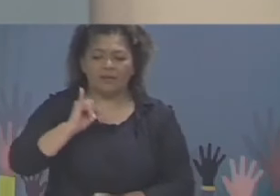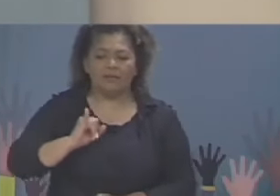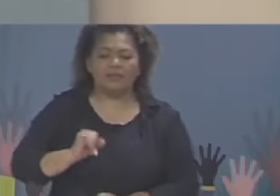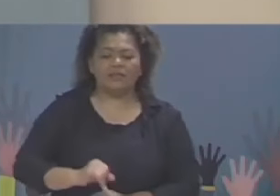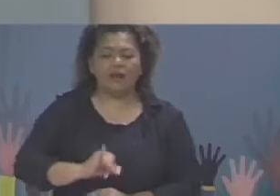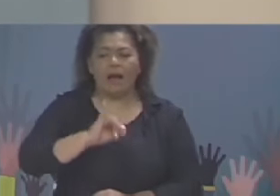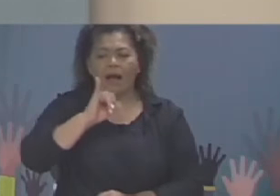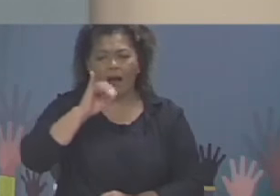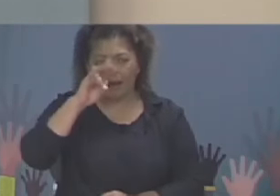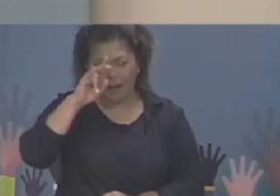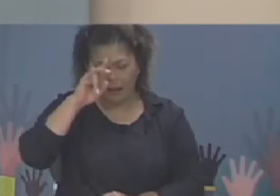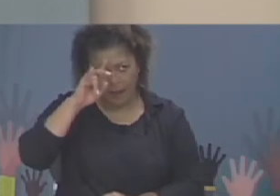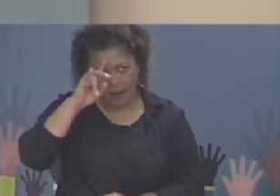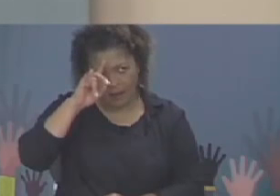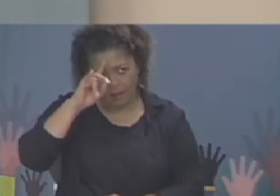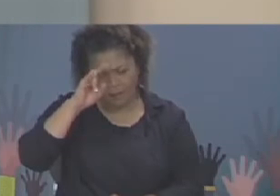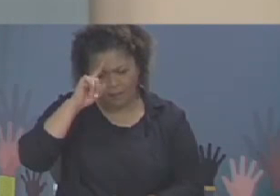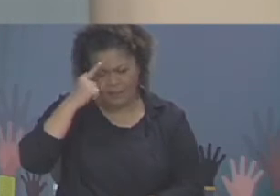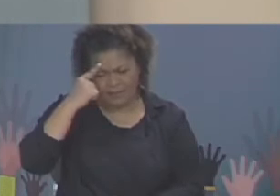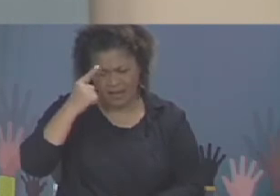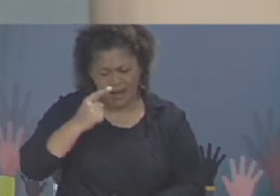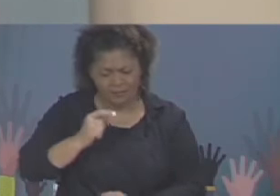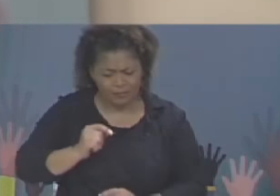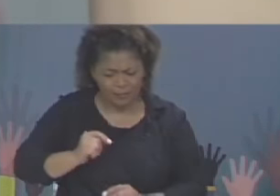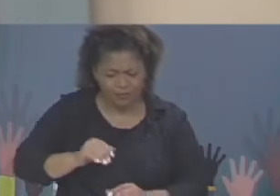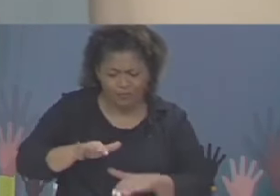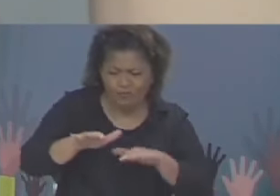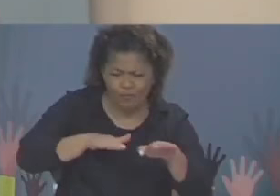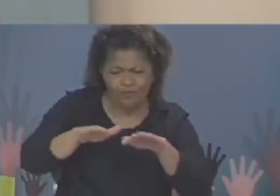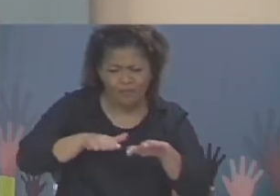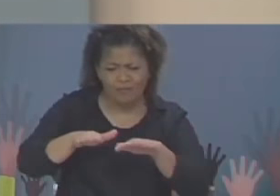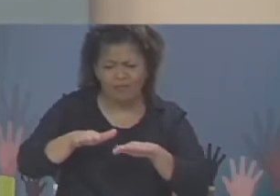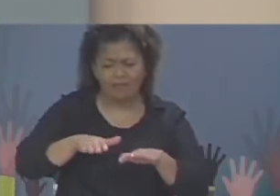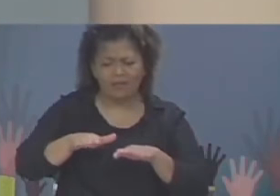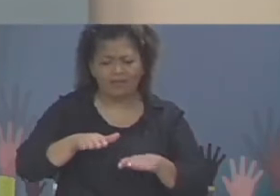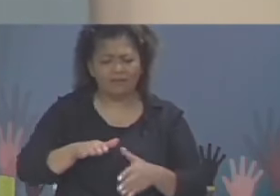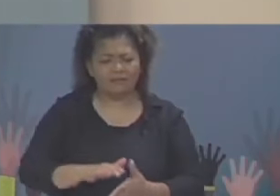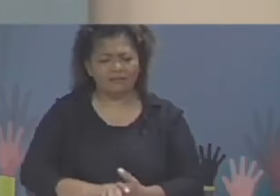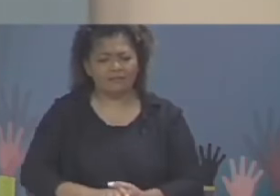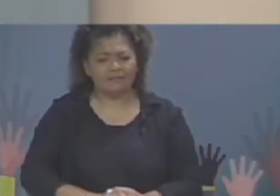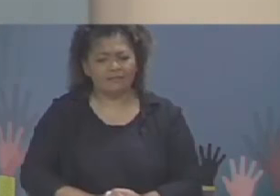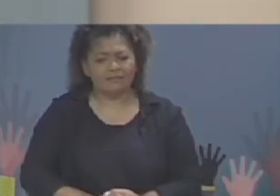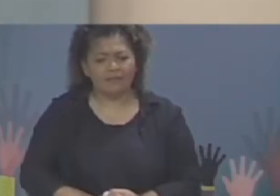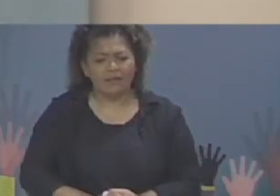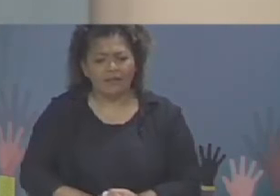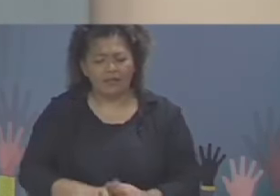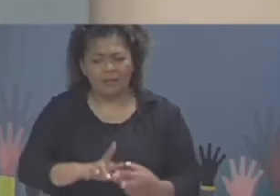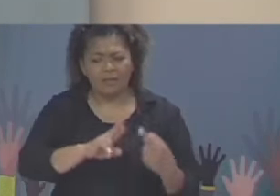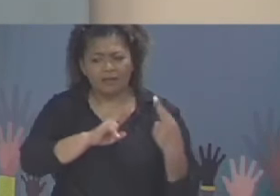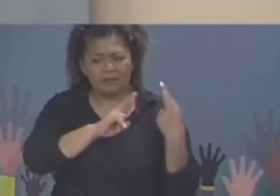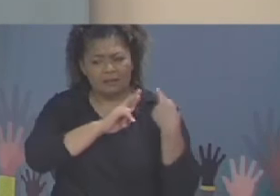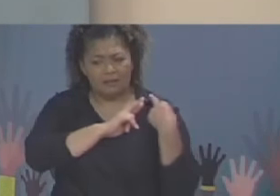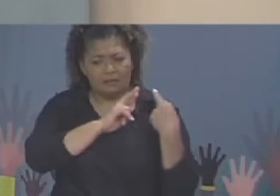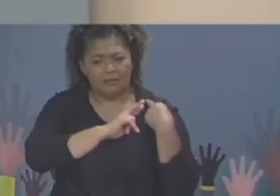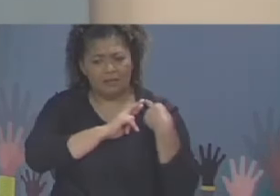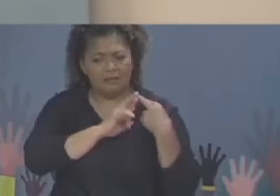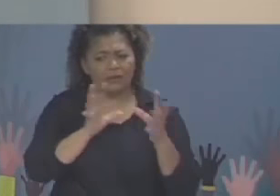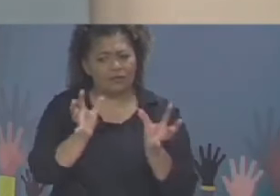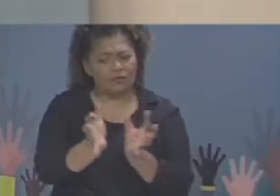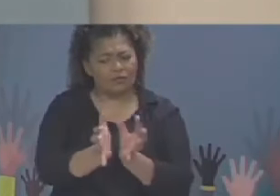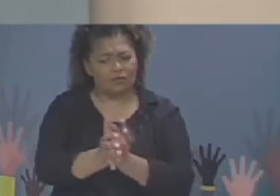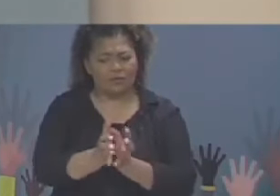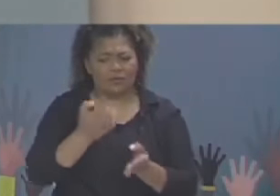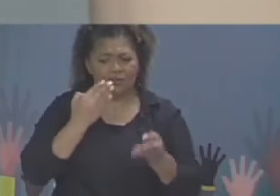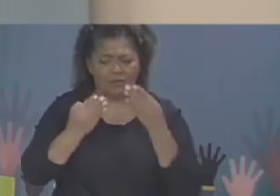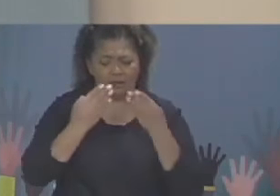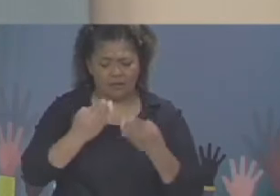Renovação. Se fôssemos definir o movimento Renovação, poderíamos fazer tal como Wertheimer uma vez fez em relação à nossa ciência, à psicologia. É nova,